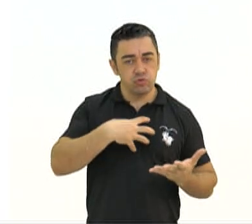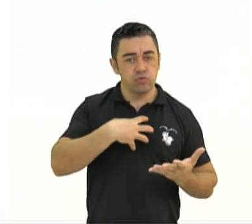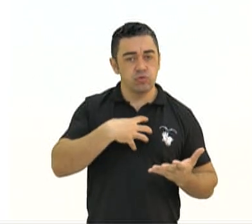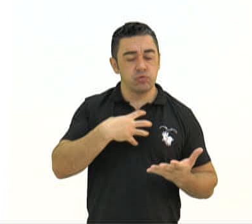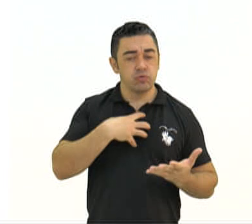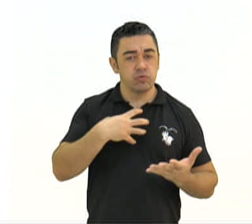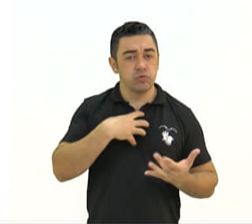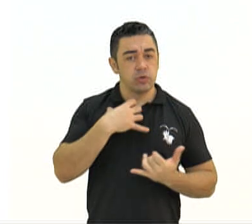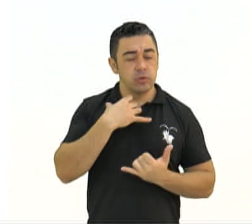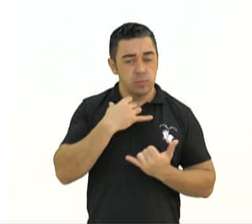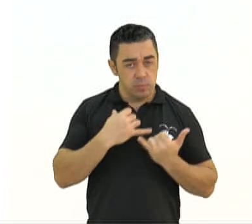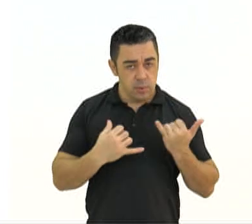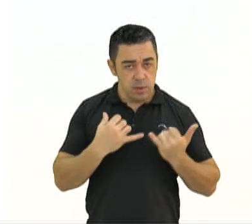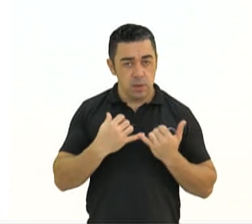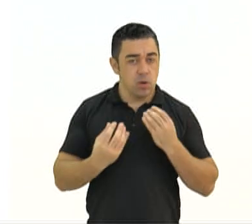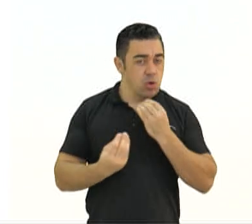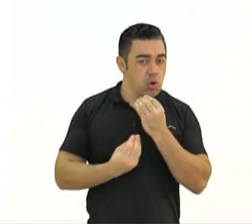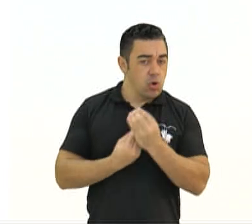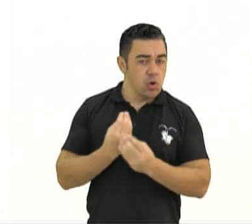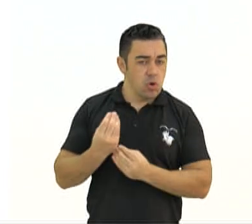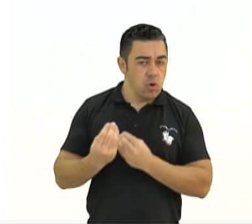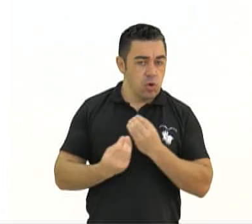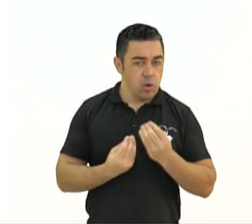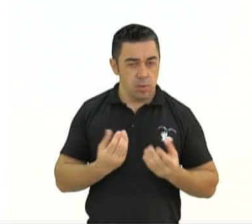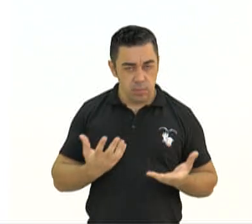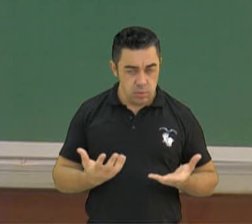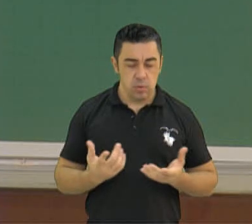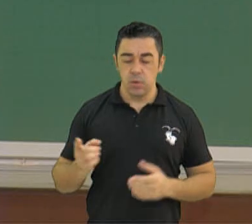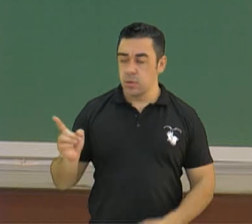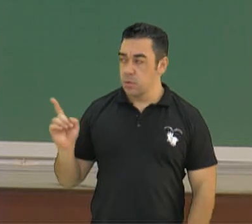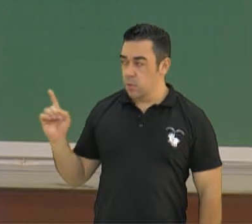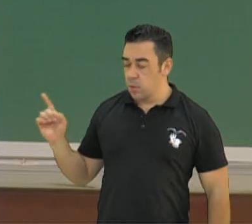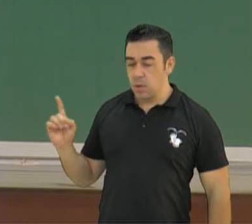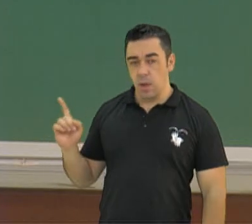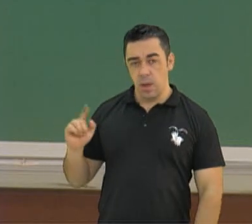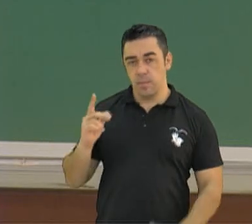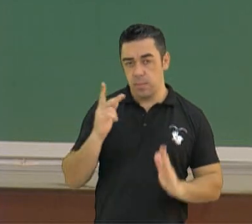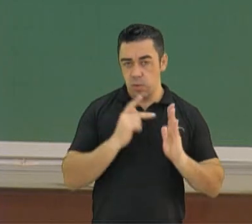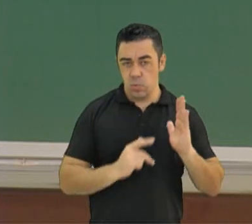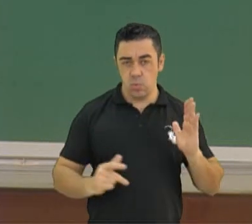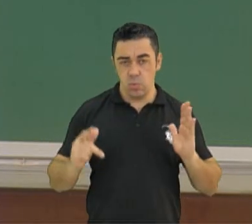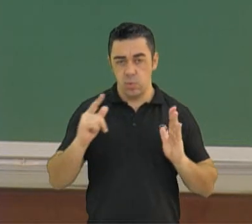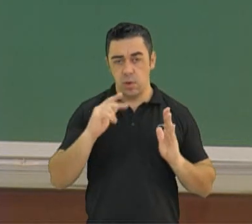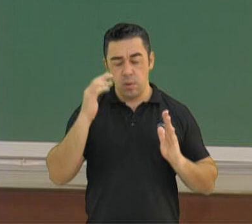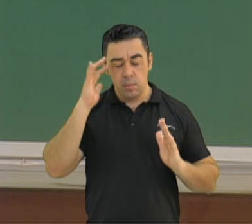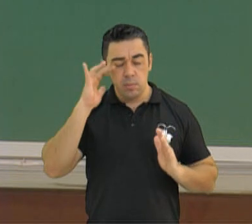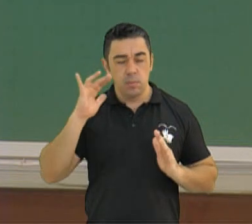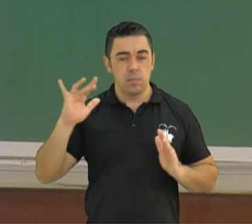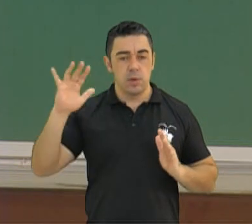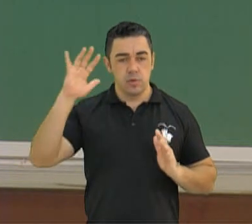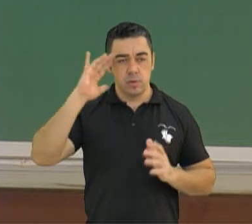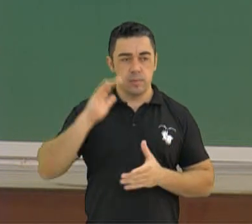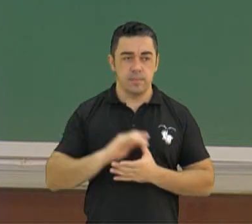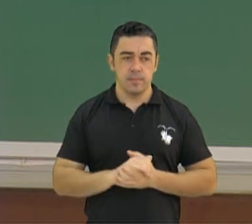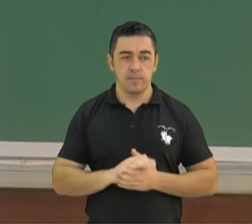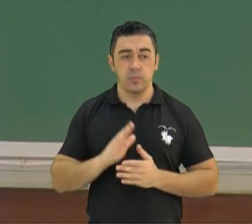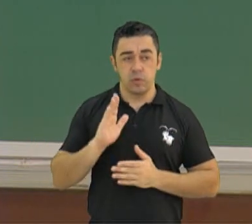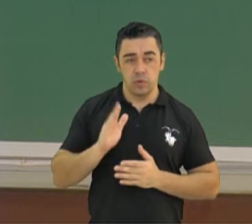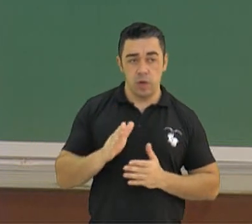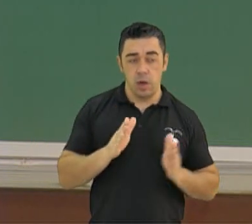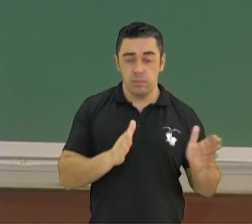começam a aparecer, nesse momento, nas telas, nas pinturas. Na fase